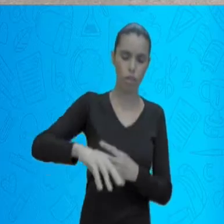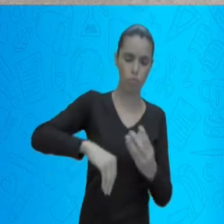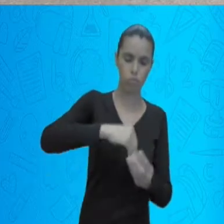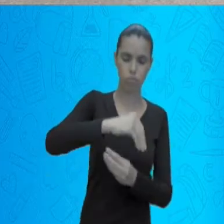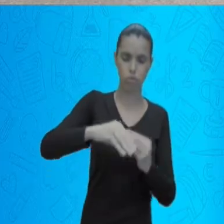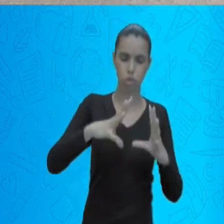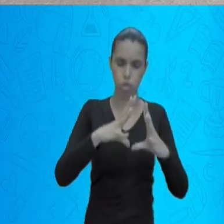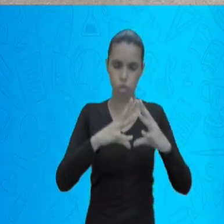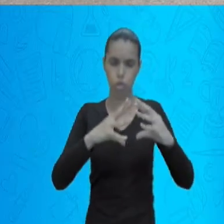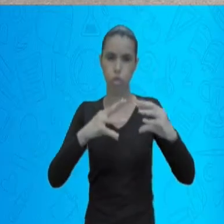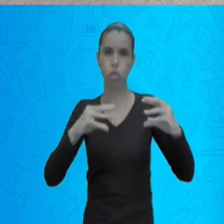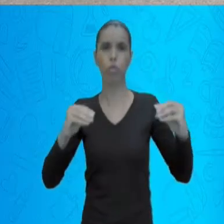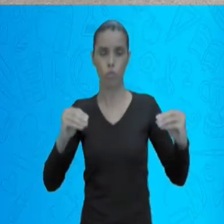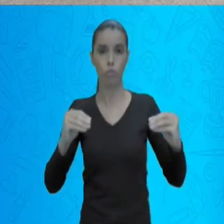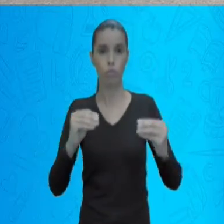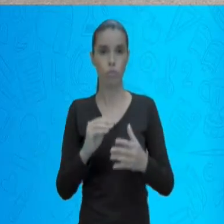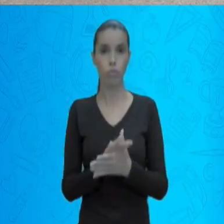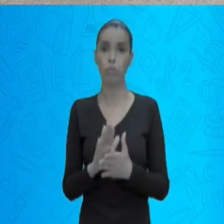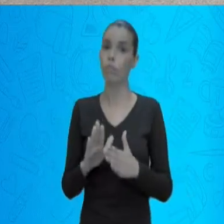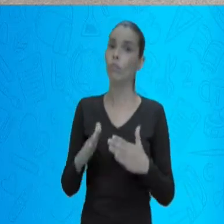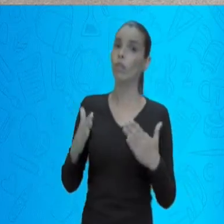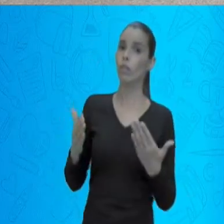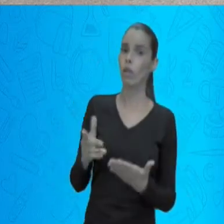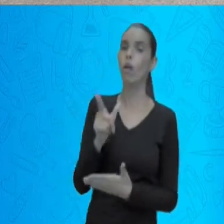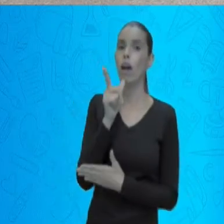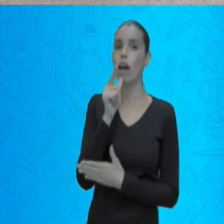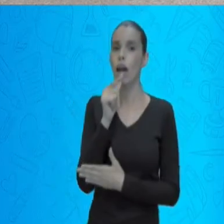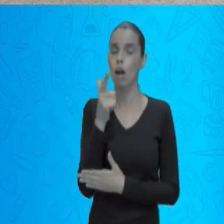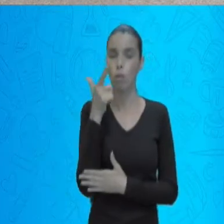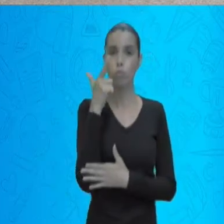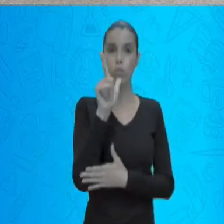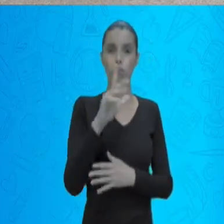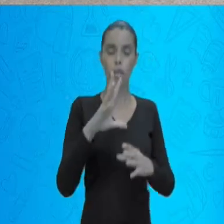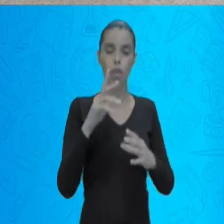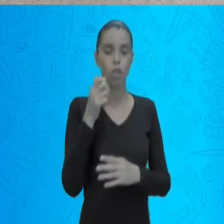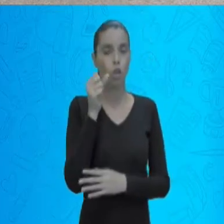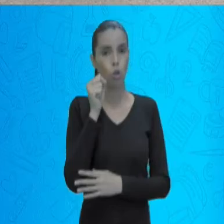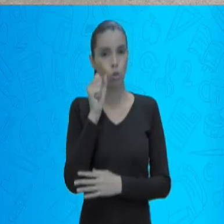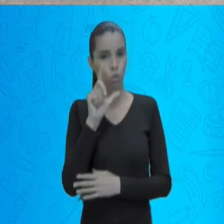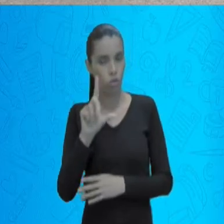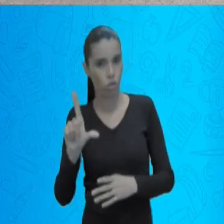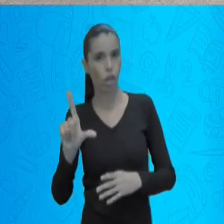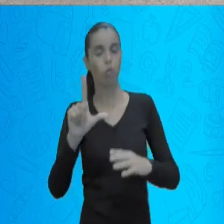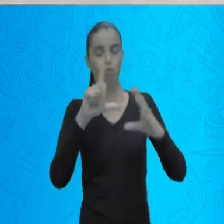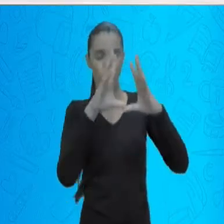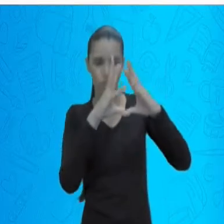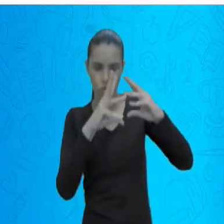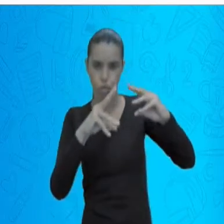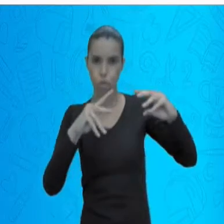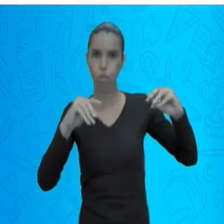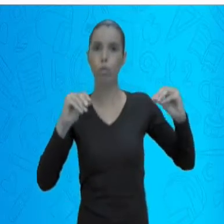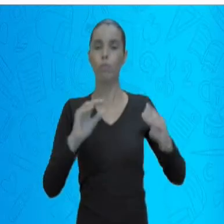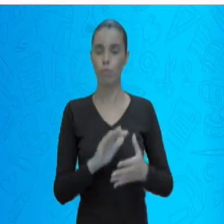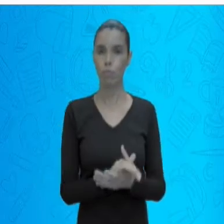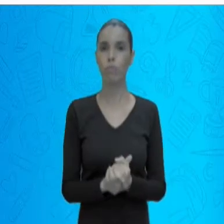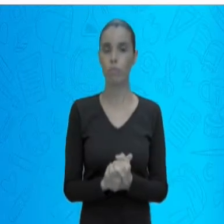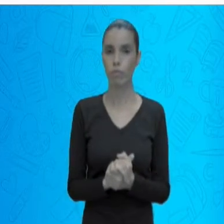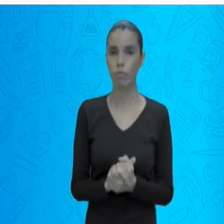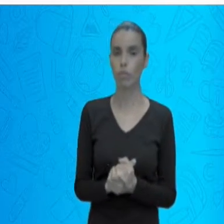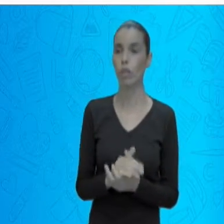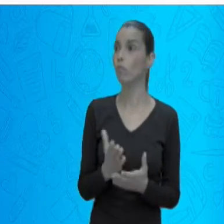Solvente, água, soluto, o sal de cozinha. Então, homogênea também pode ser chamada de